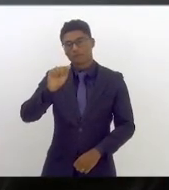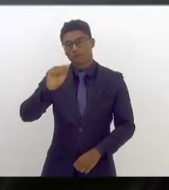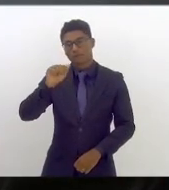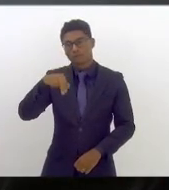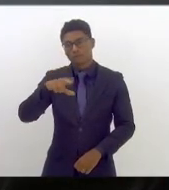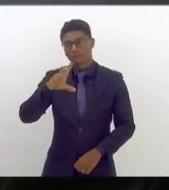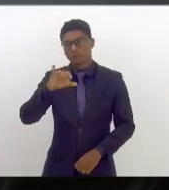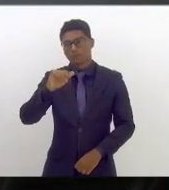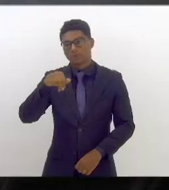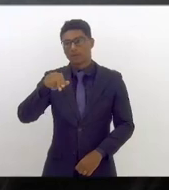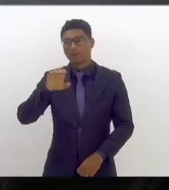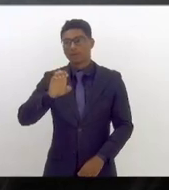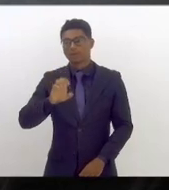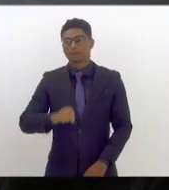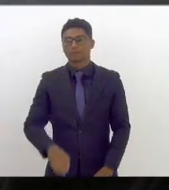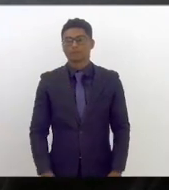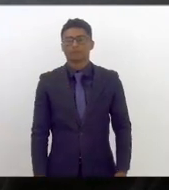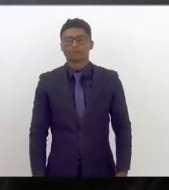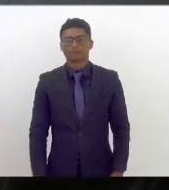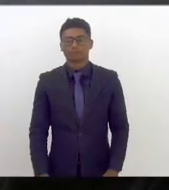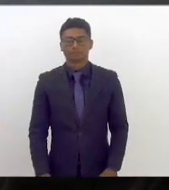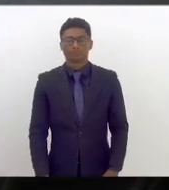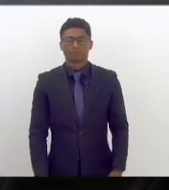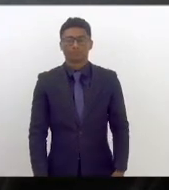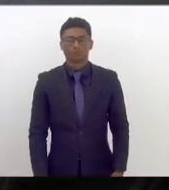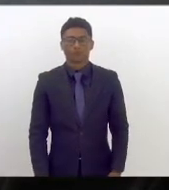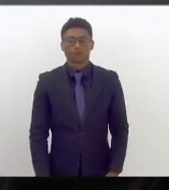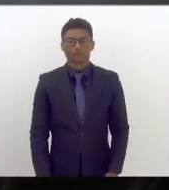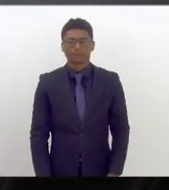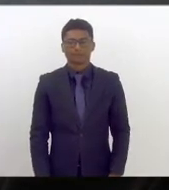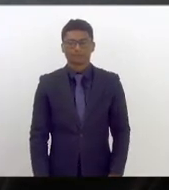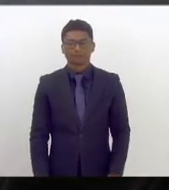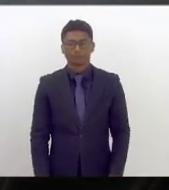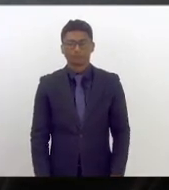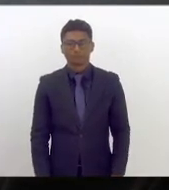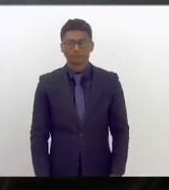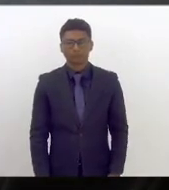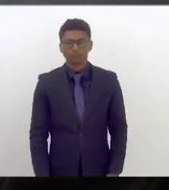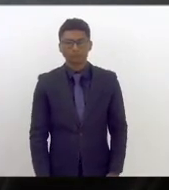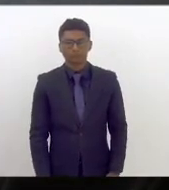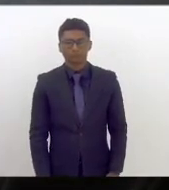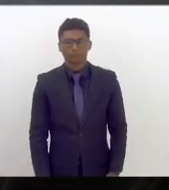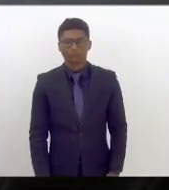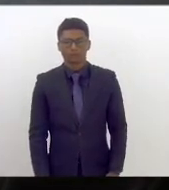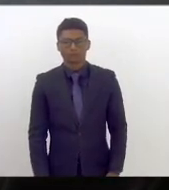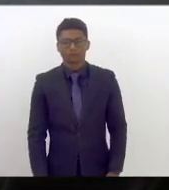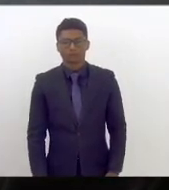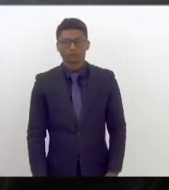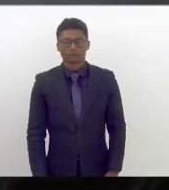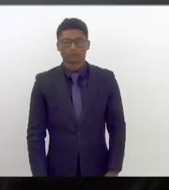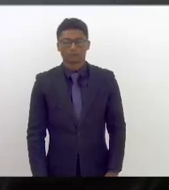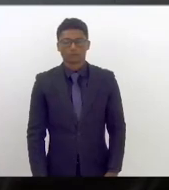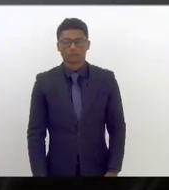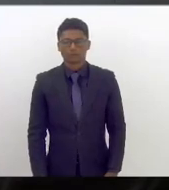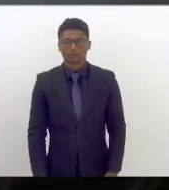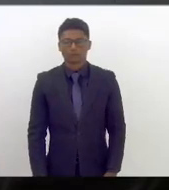área... Ó, é isso que o STF deu. Ó, isso, ó. Ó. É só isso, só para te dar.